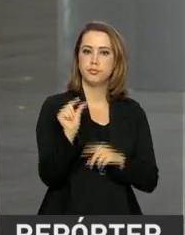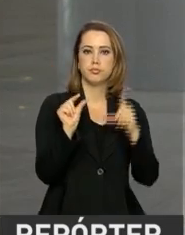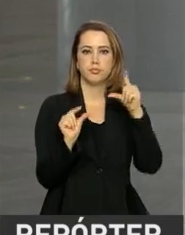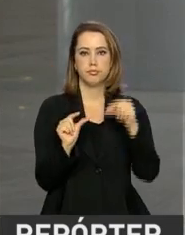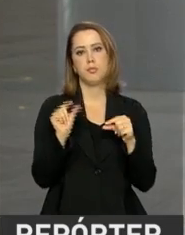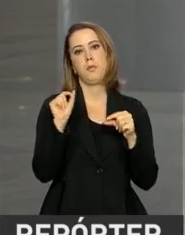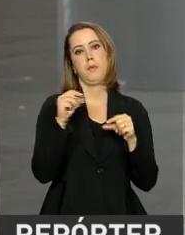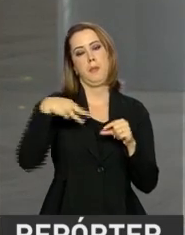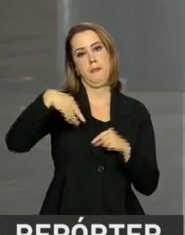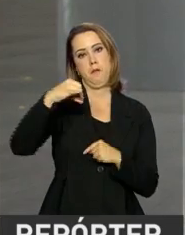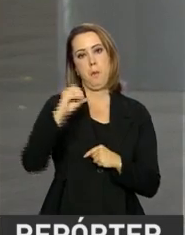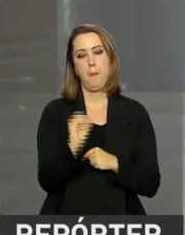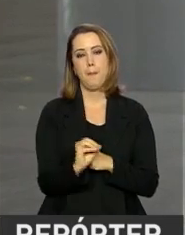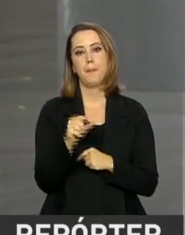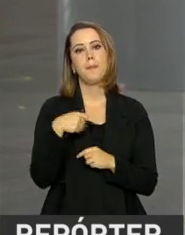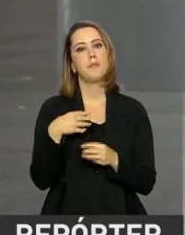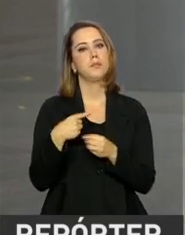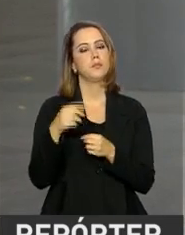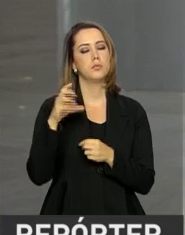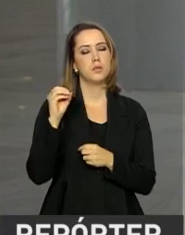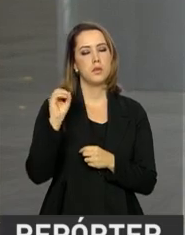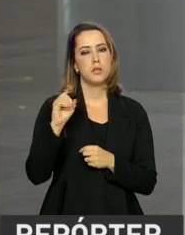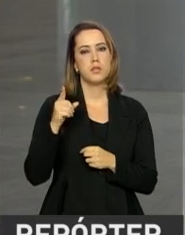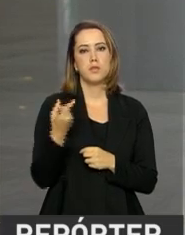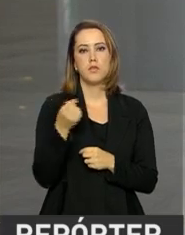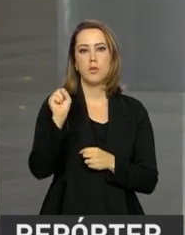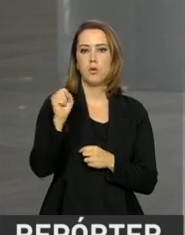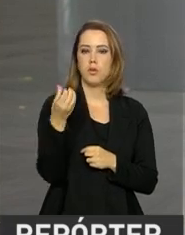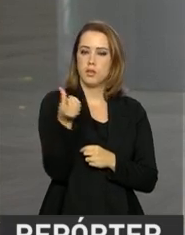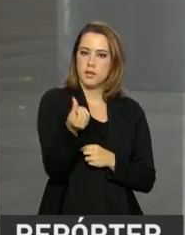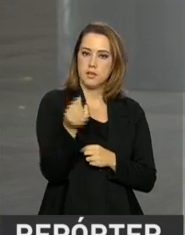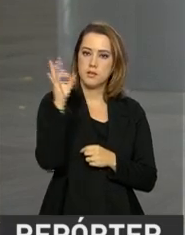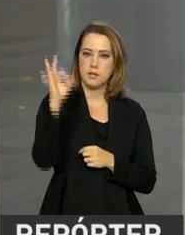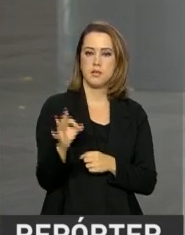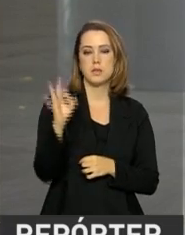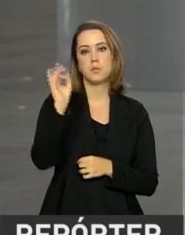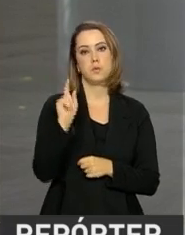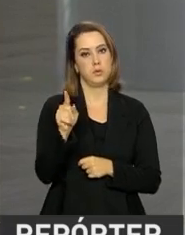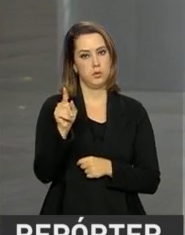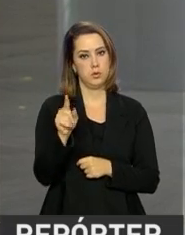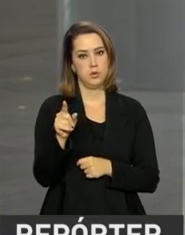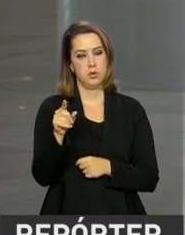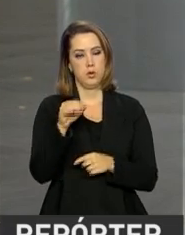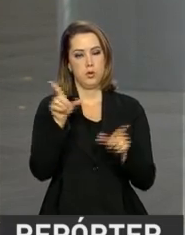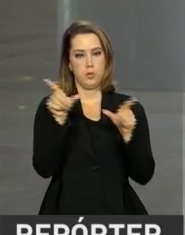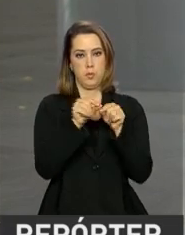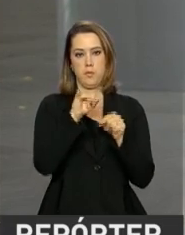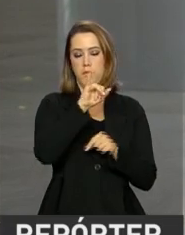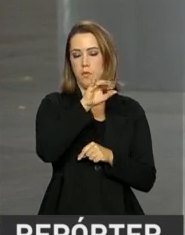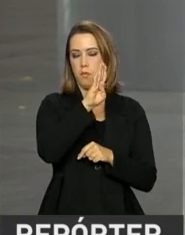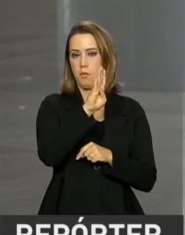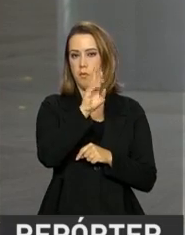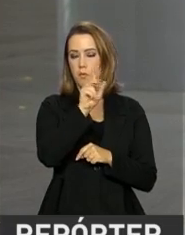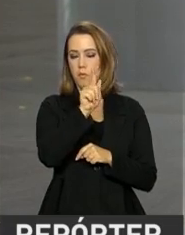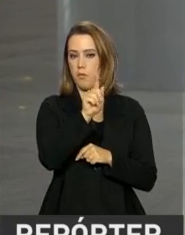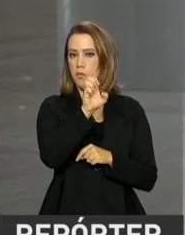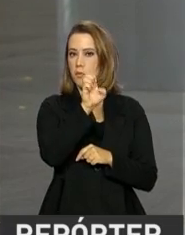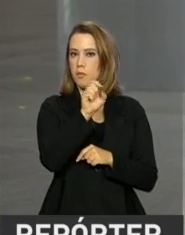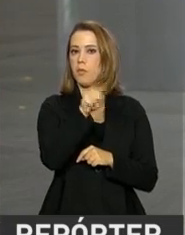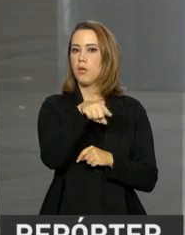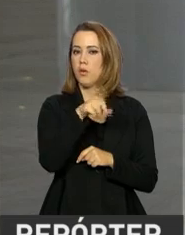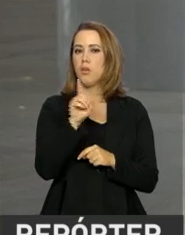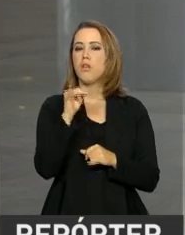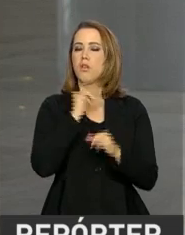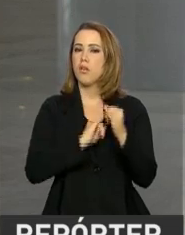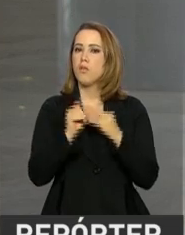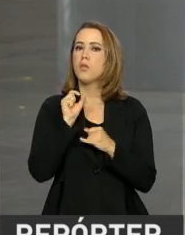em maio quando o registro foi de 0,86 por. segundo o IBGE o motivo da inflação menor neste